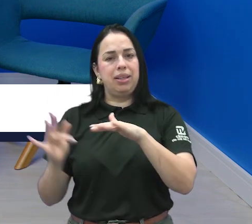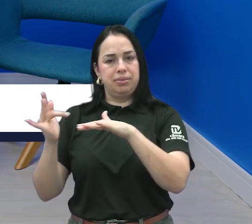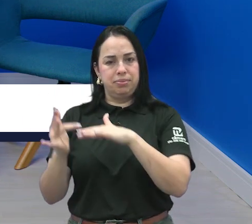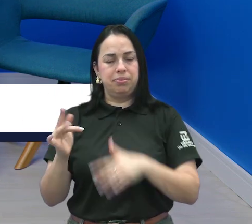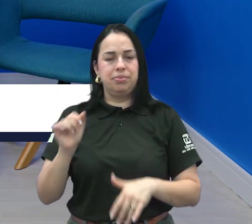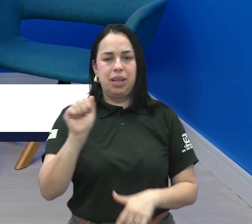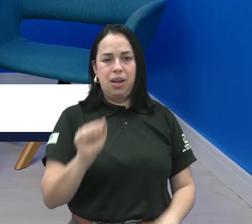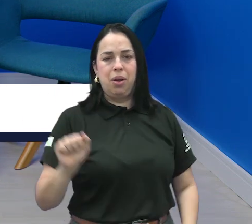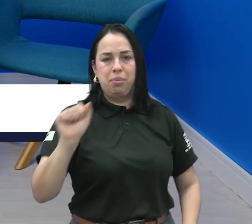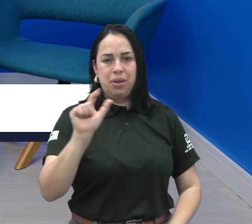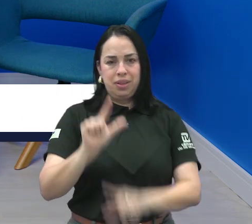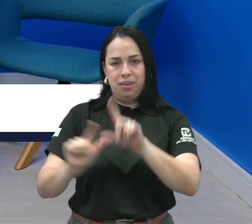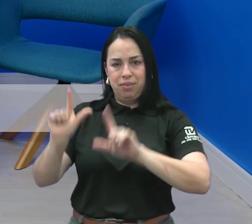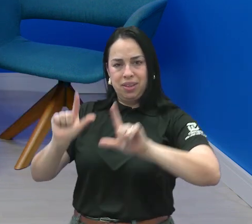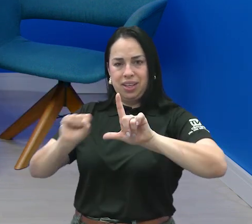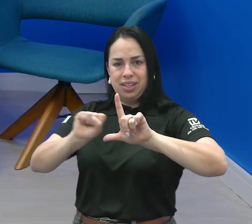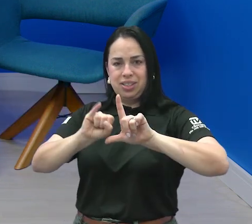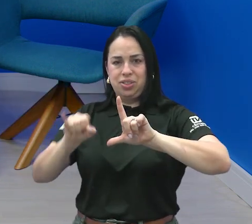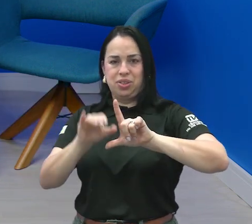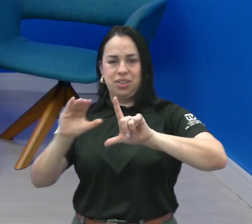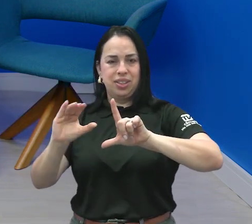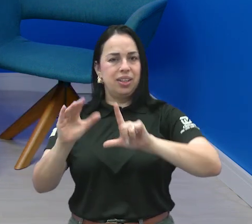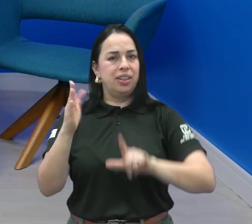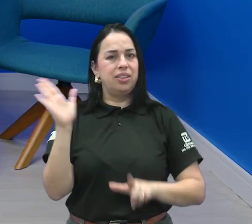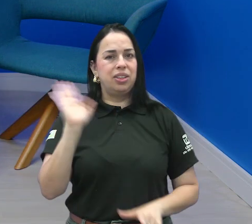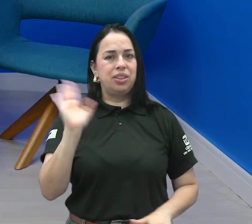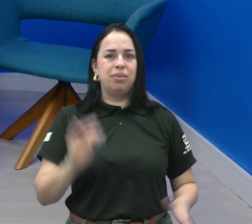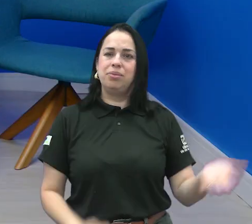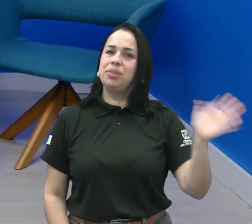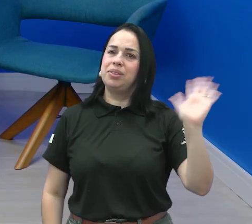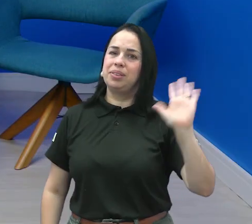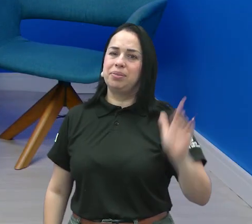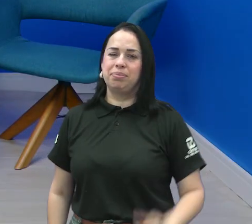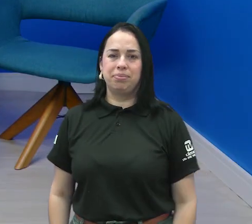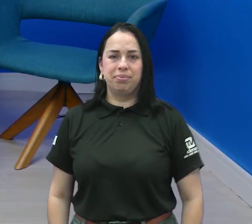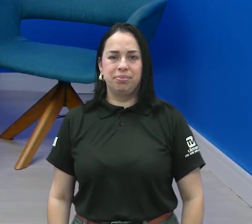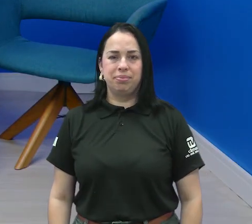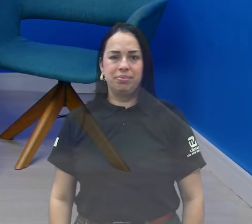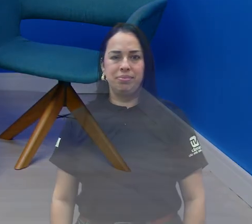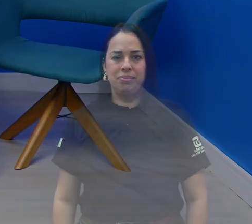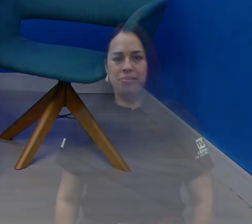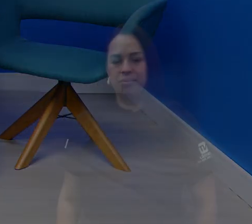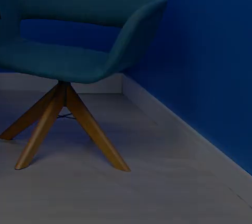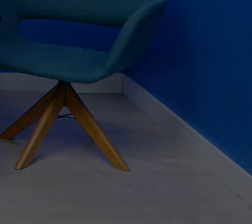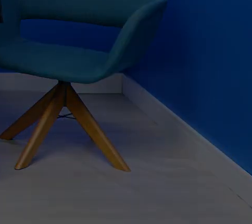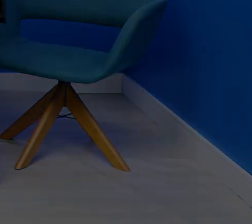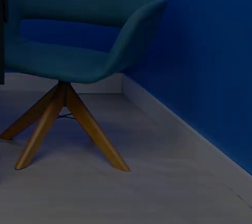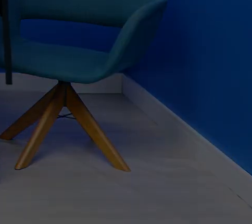@TV Câmara SJC. A gente fica por aqui. Tchau, tchau! Até mais!